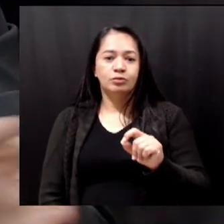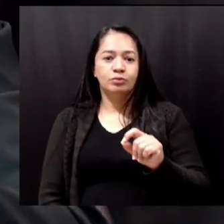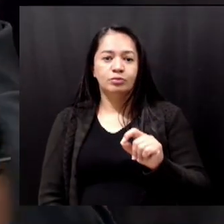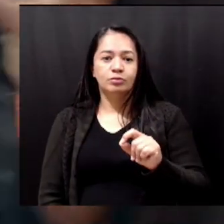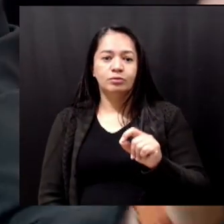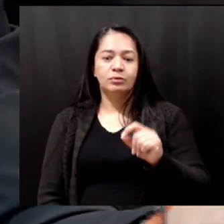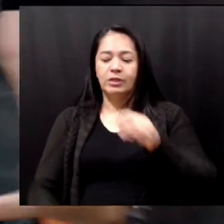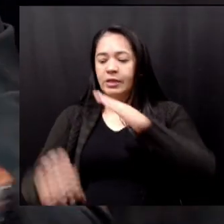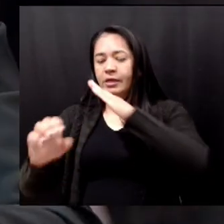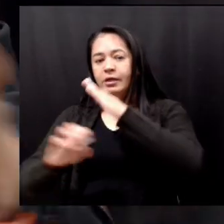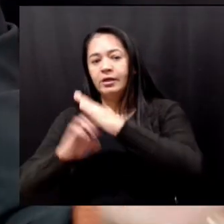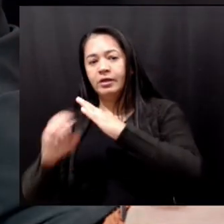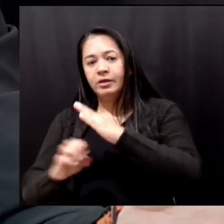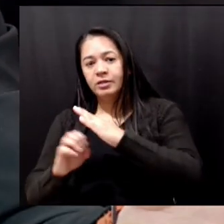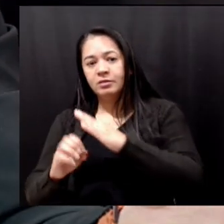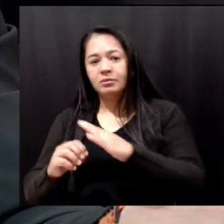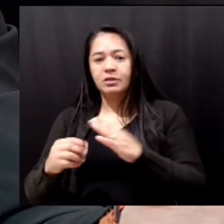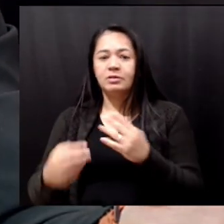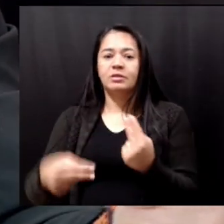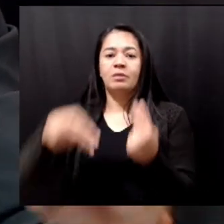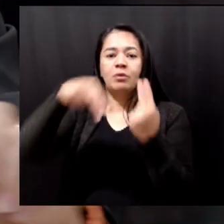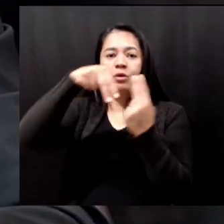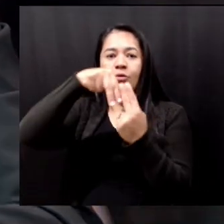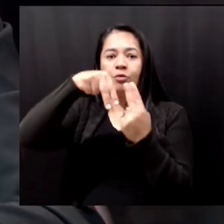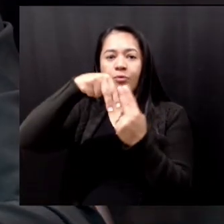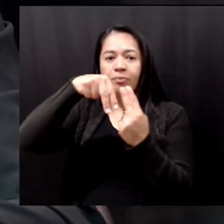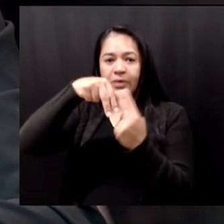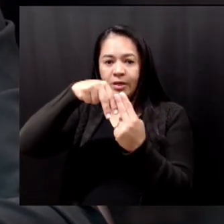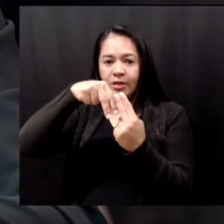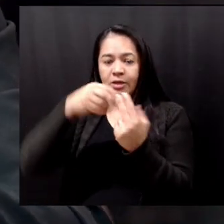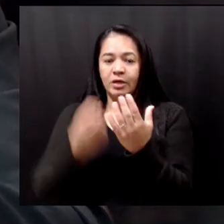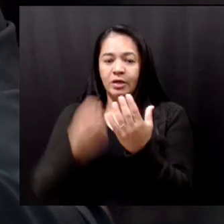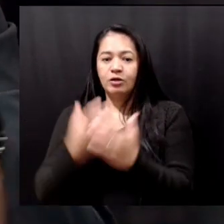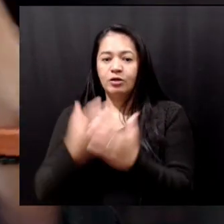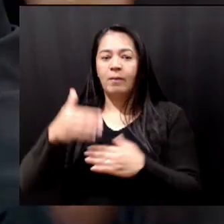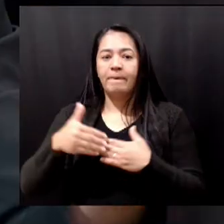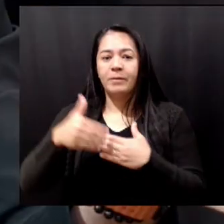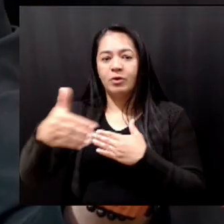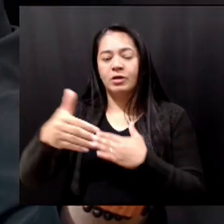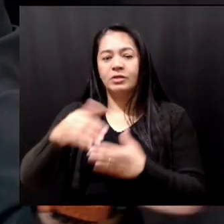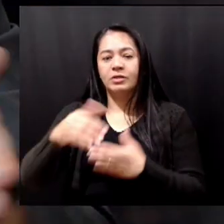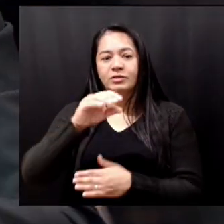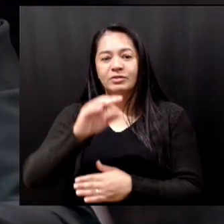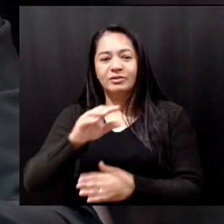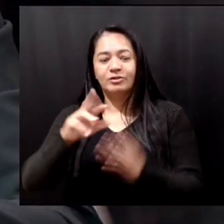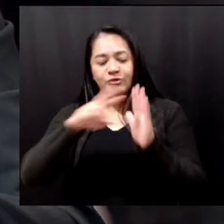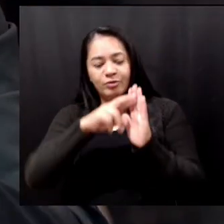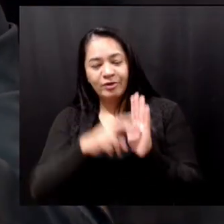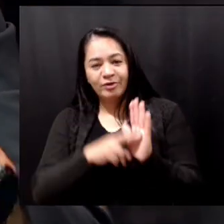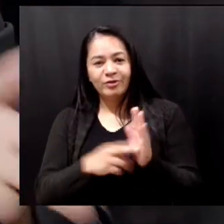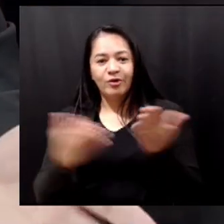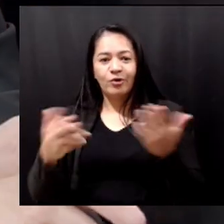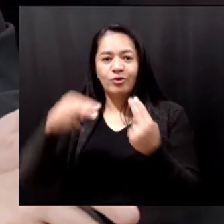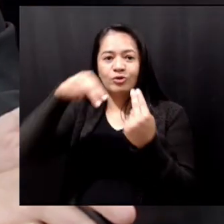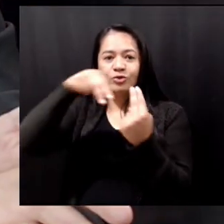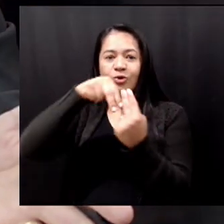por exemplo, ele foi criado a partir de um sandbox regulatório. Então, o que acontece? Hoje o Nubank é o maior, em termos de valor, é o banco